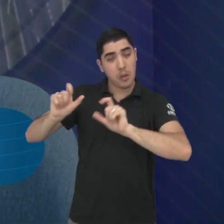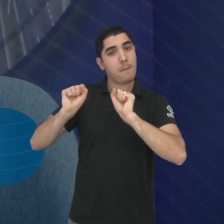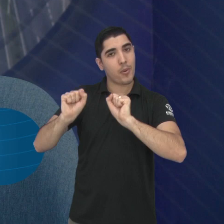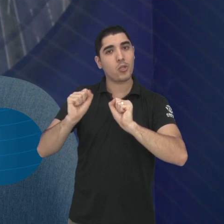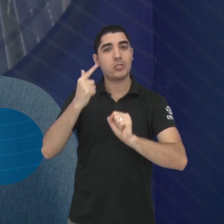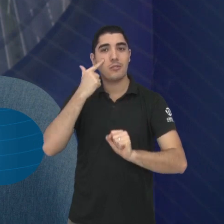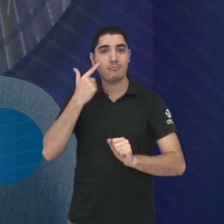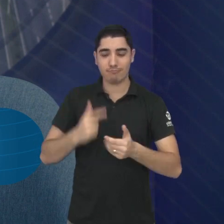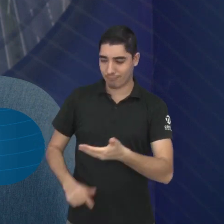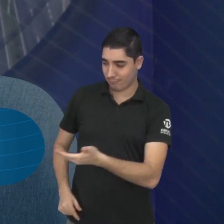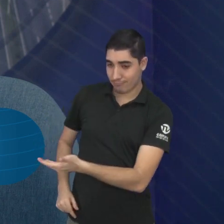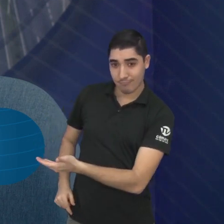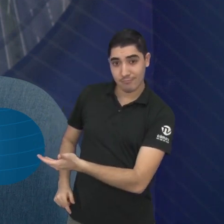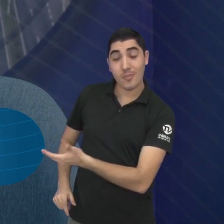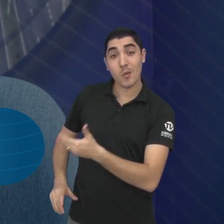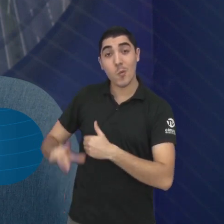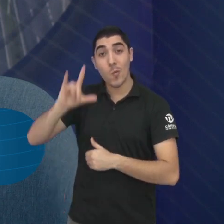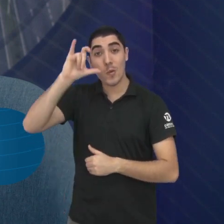Instagram, que é o